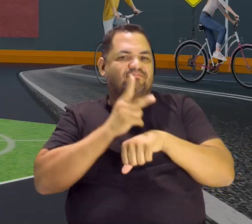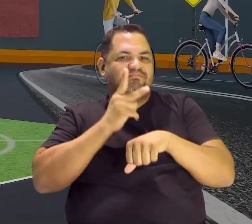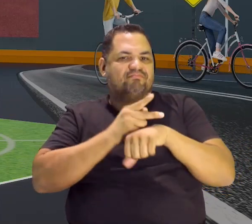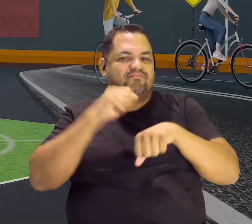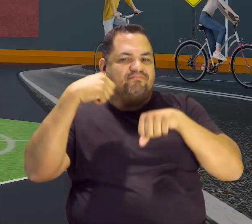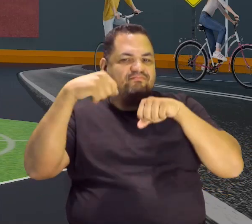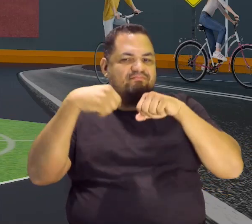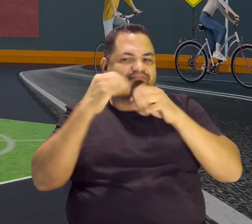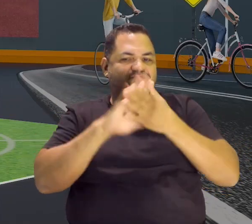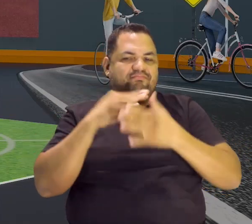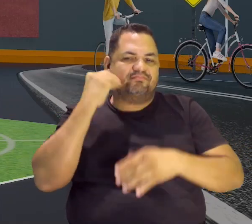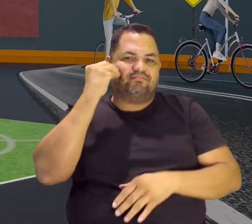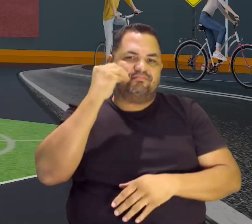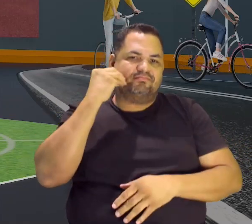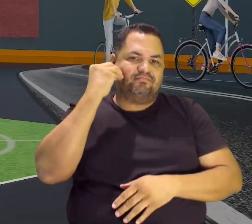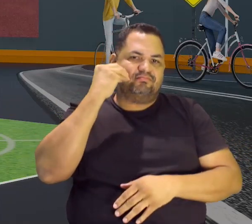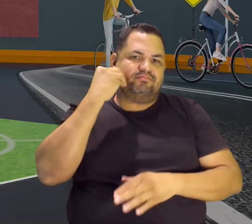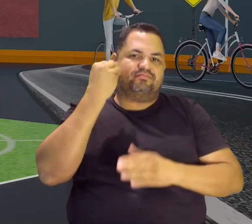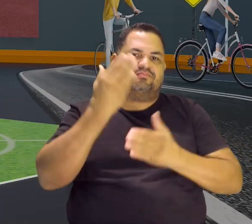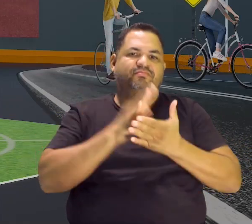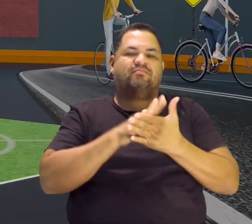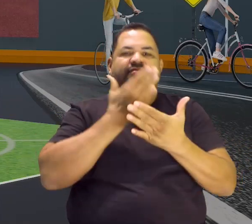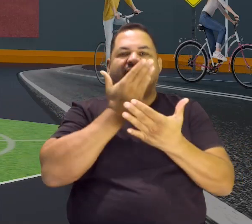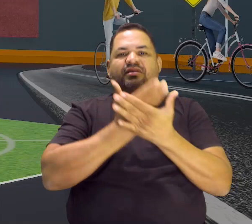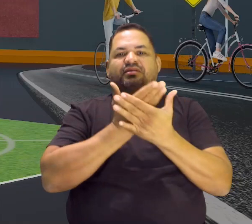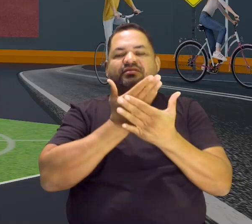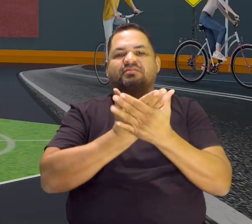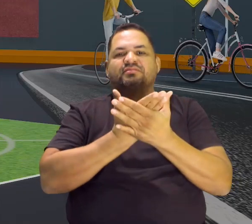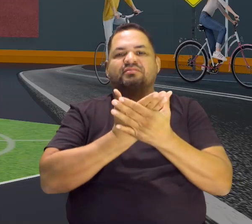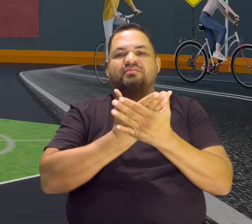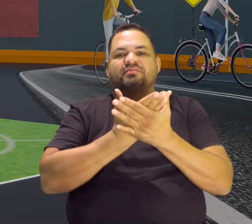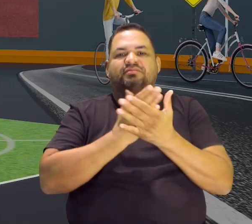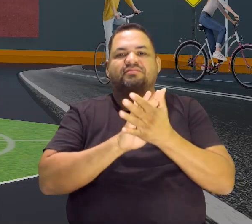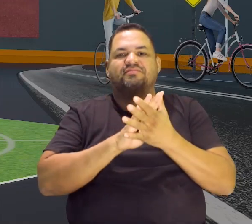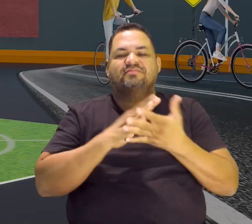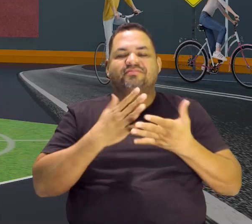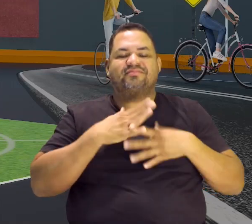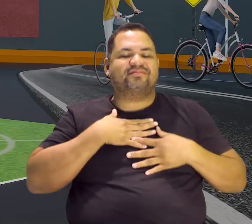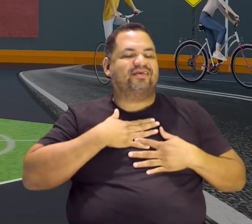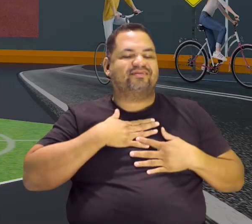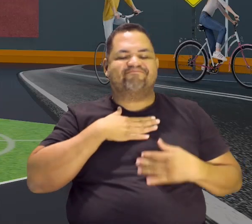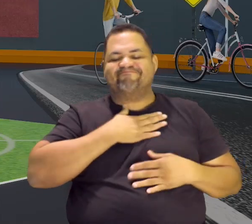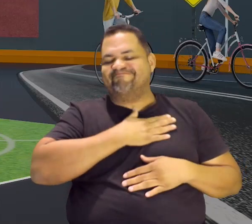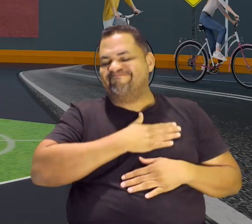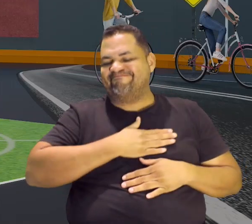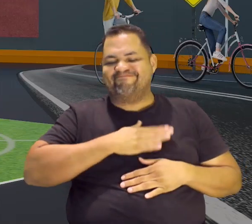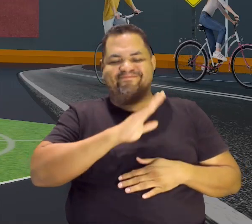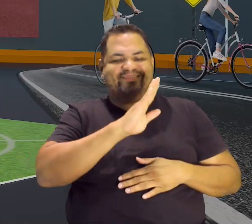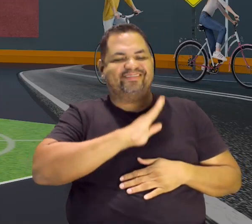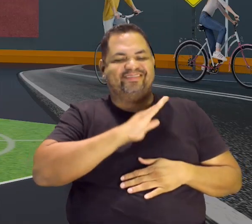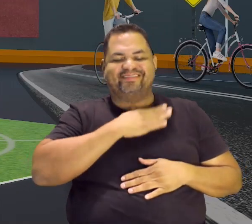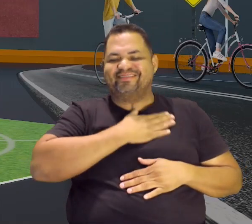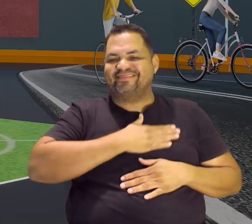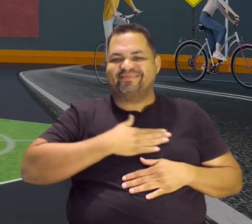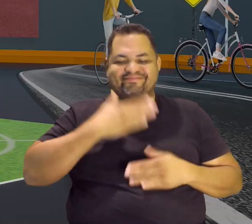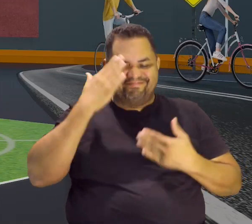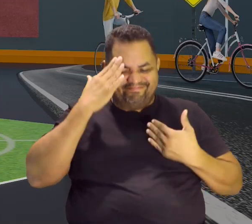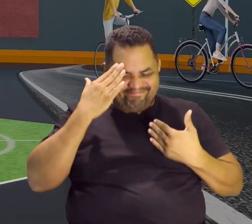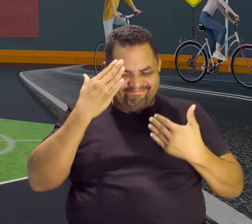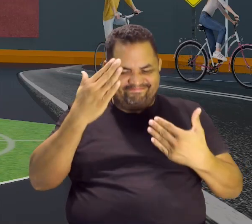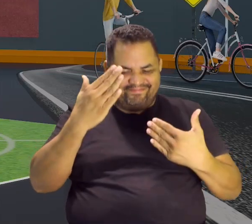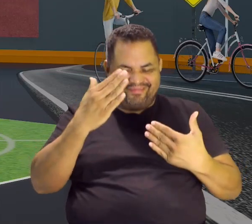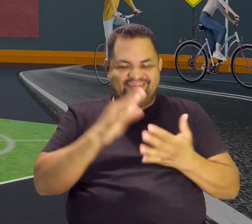de experimentações aí das aulas e assim tá deixando o meu coração muito grato, muito feliz